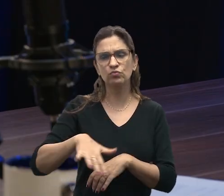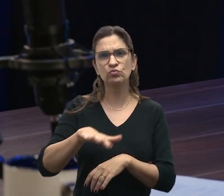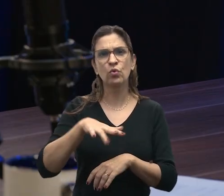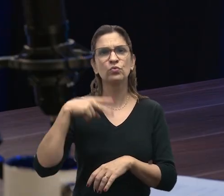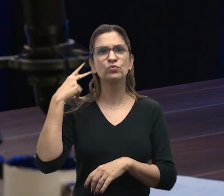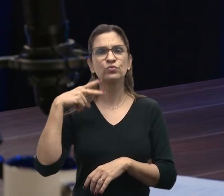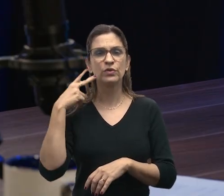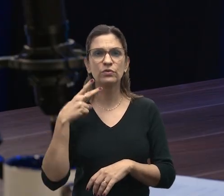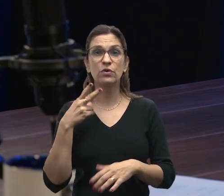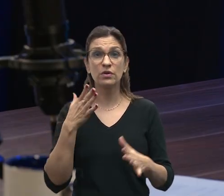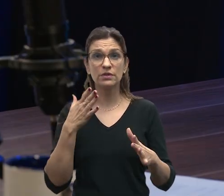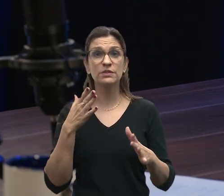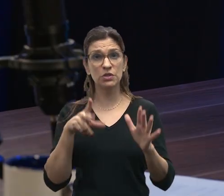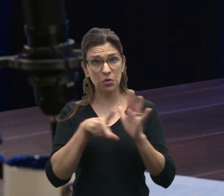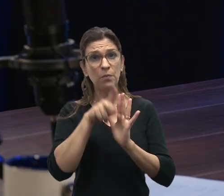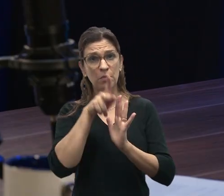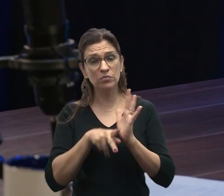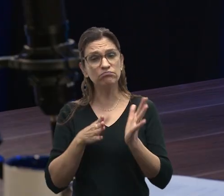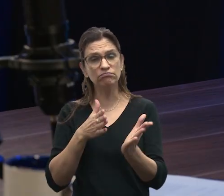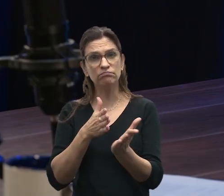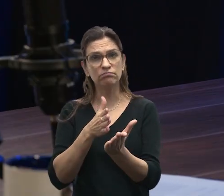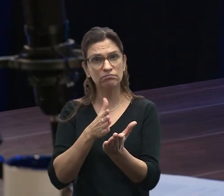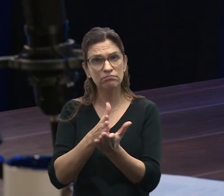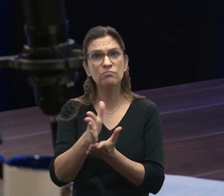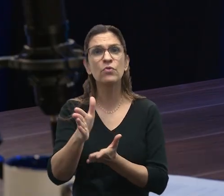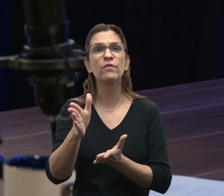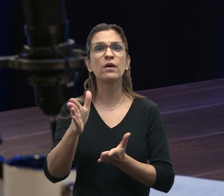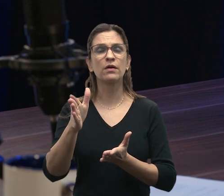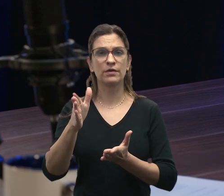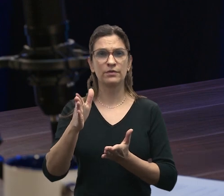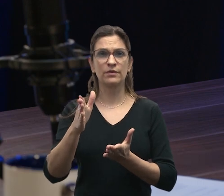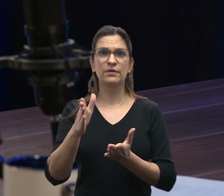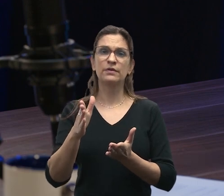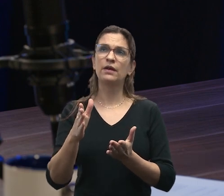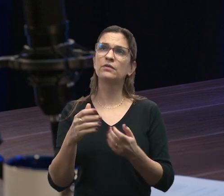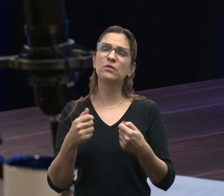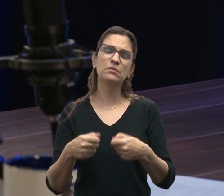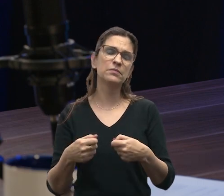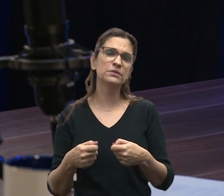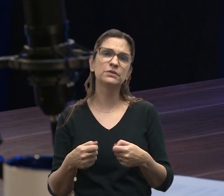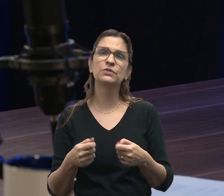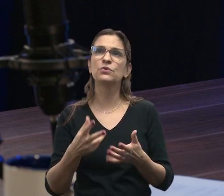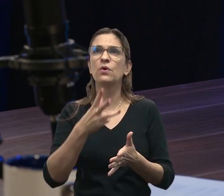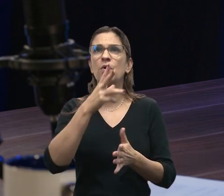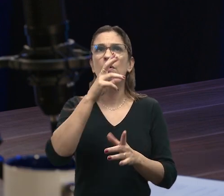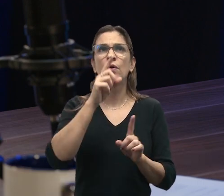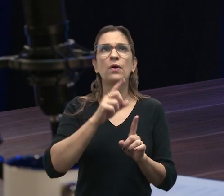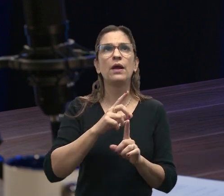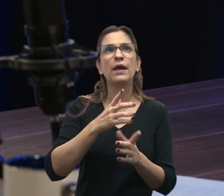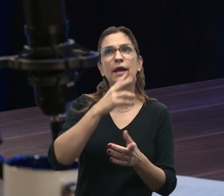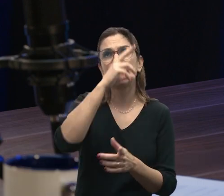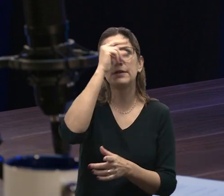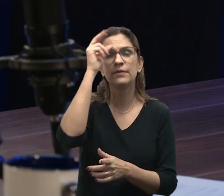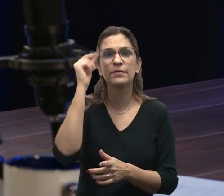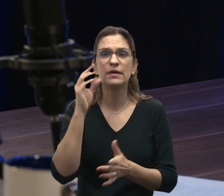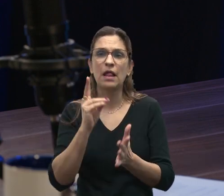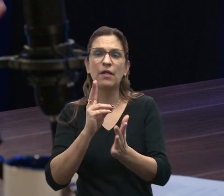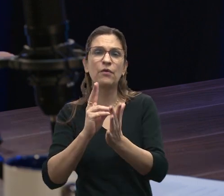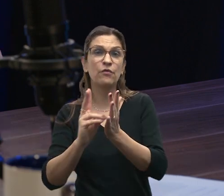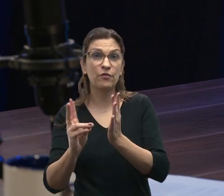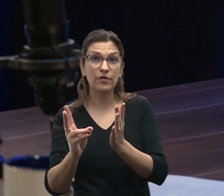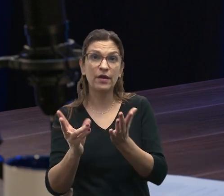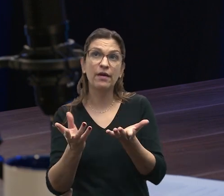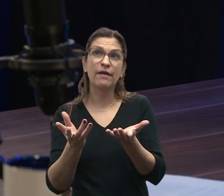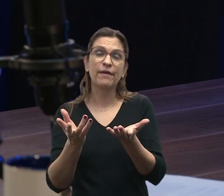você falou, sem necessidade nenhuma, a prefeita fez o veto, mas aí depois